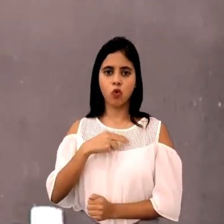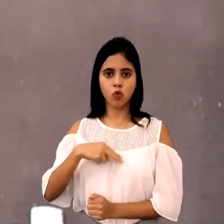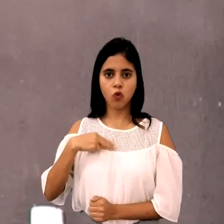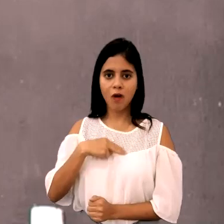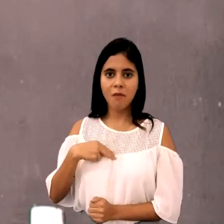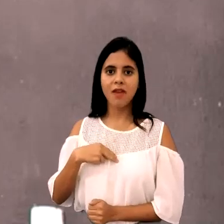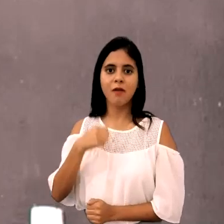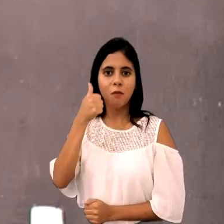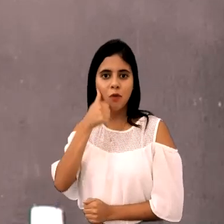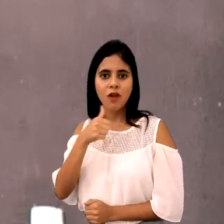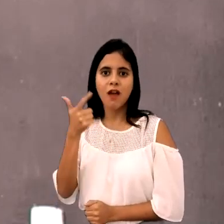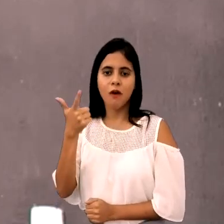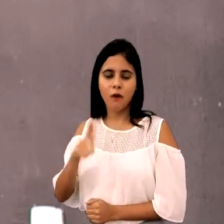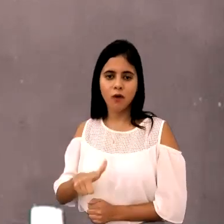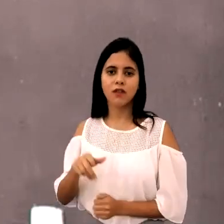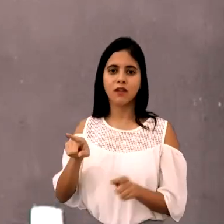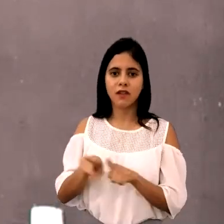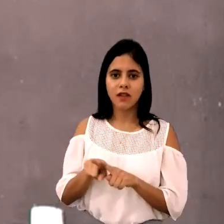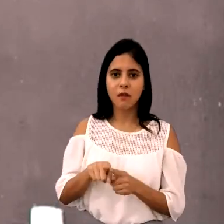mundo que desprezava